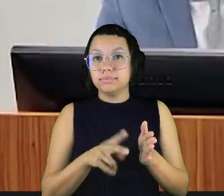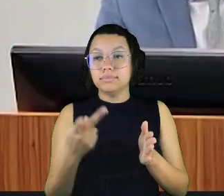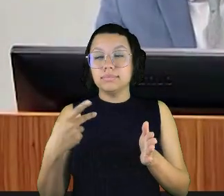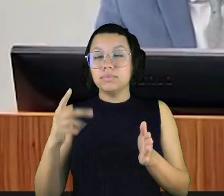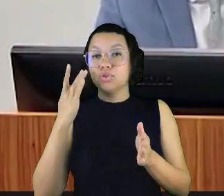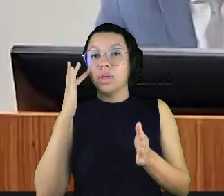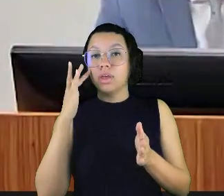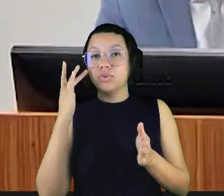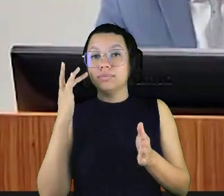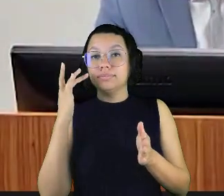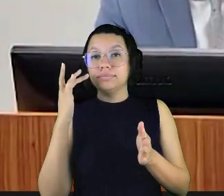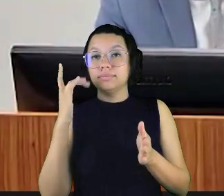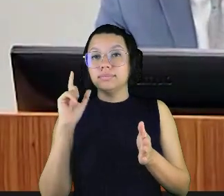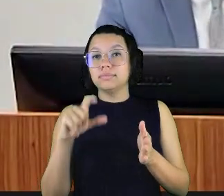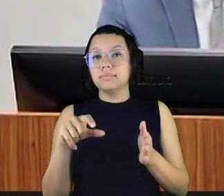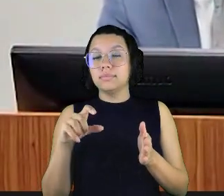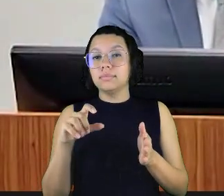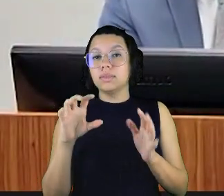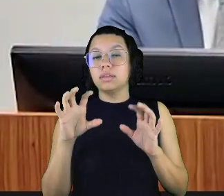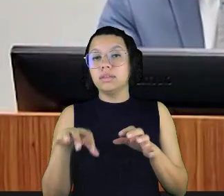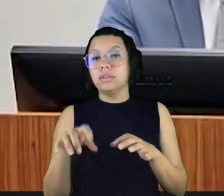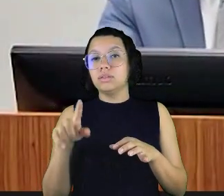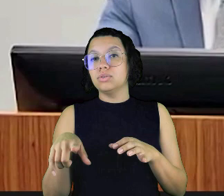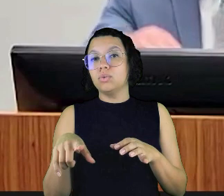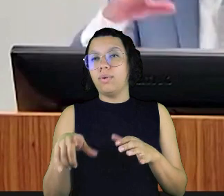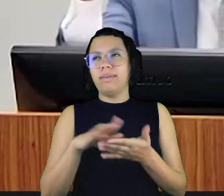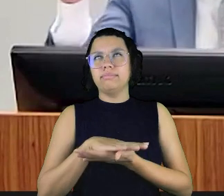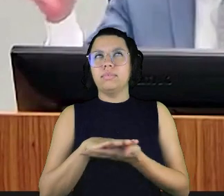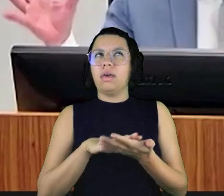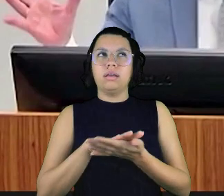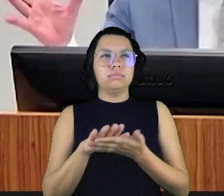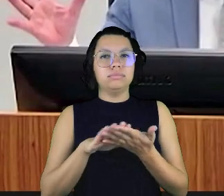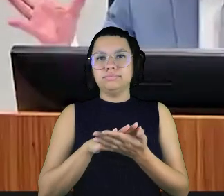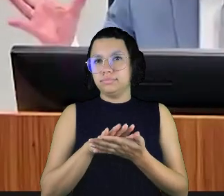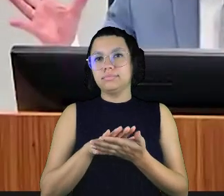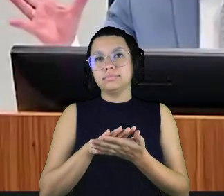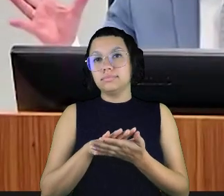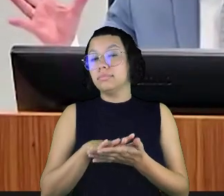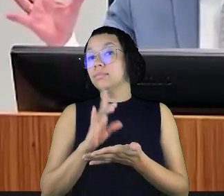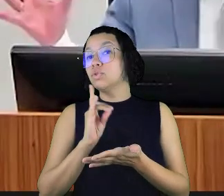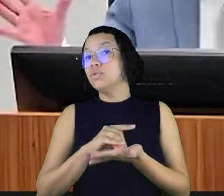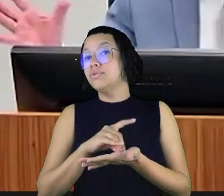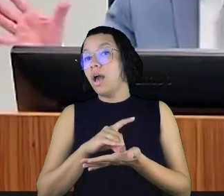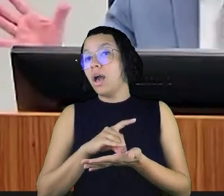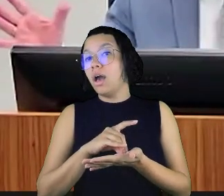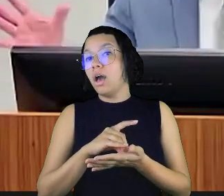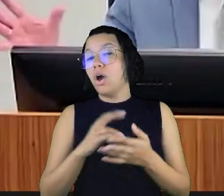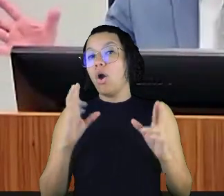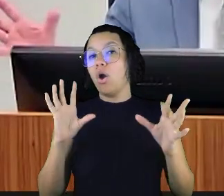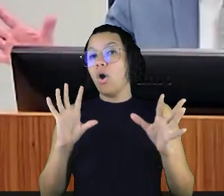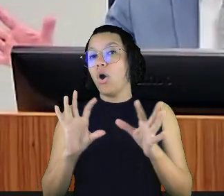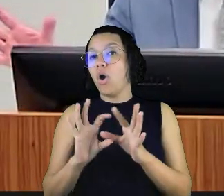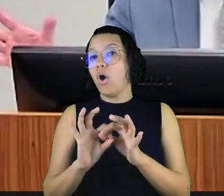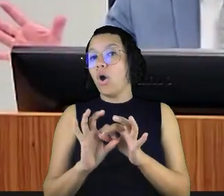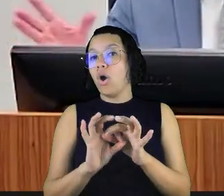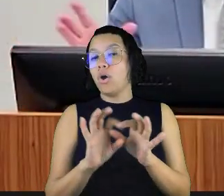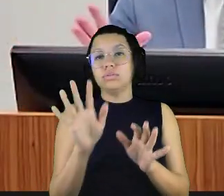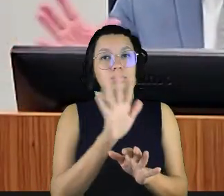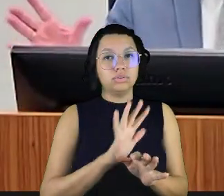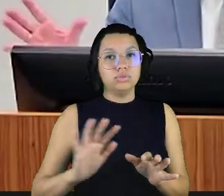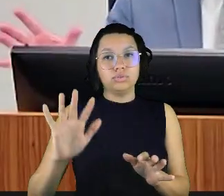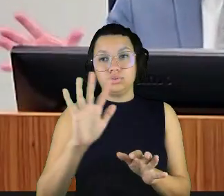é um nada. De fato, no contexto geral com o qual nós